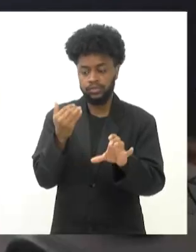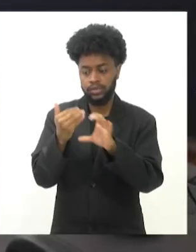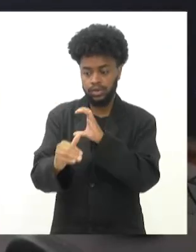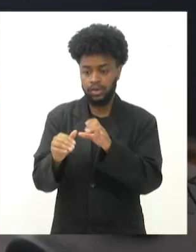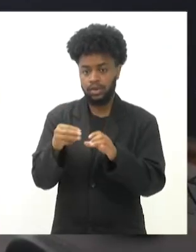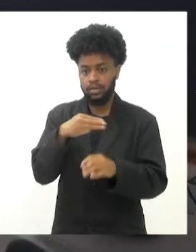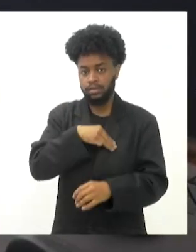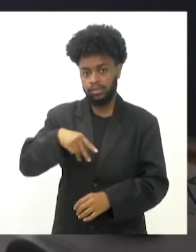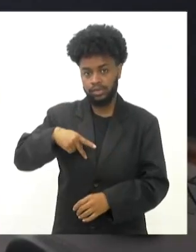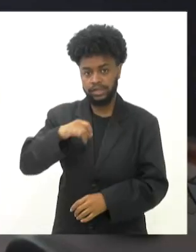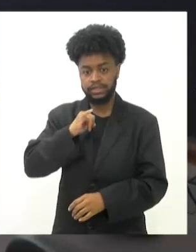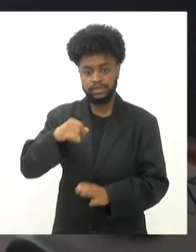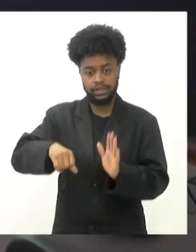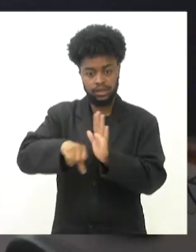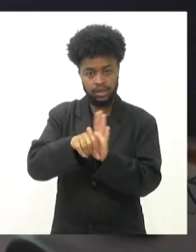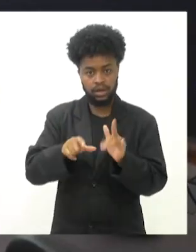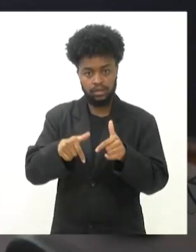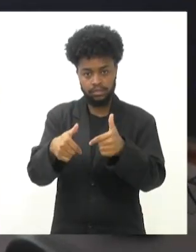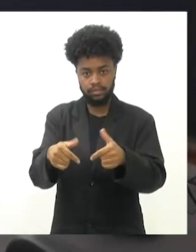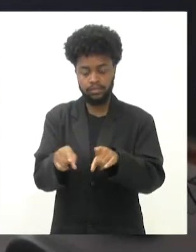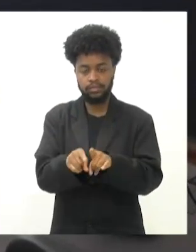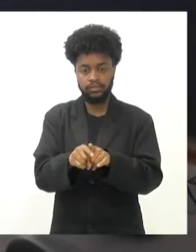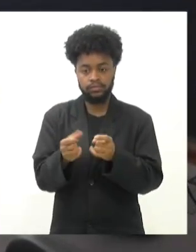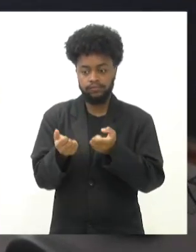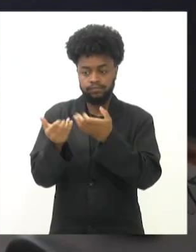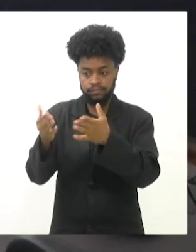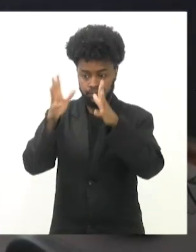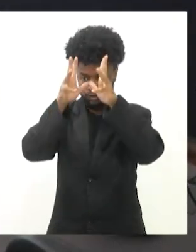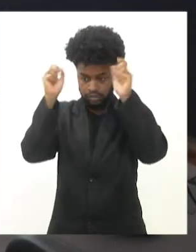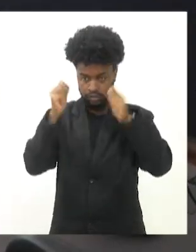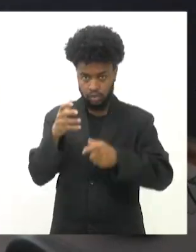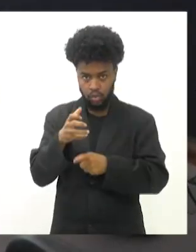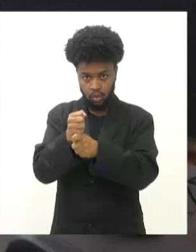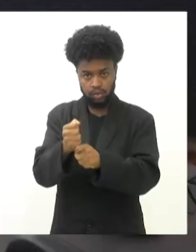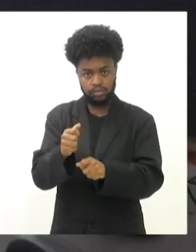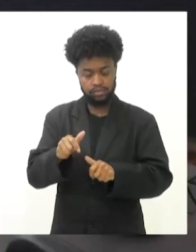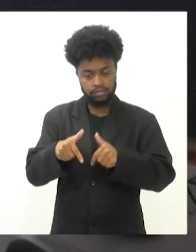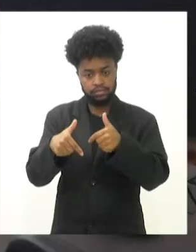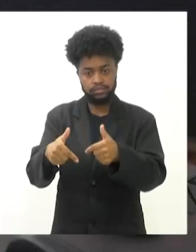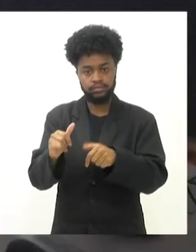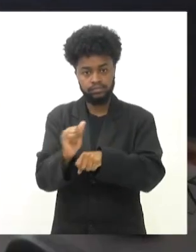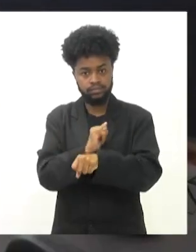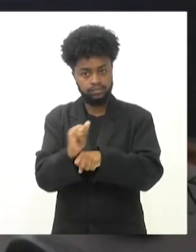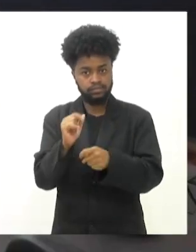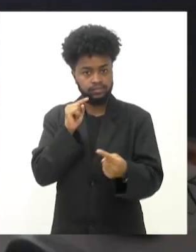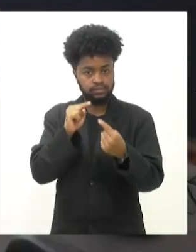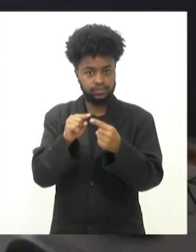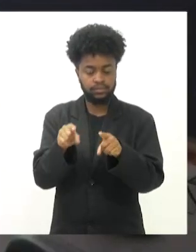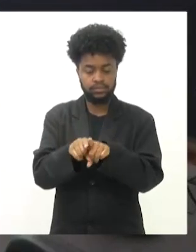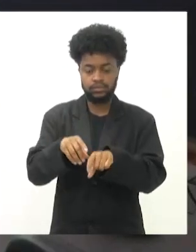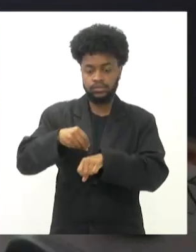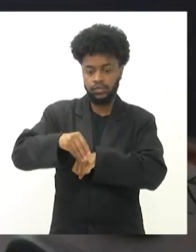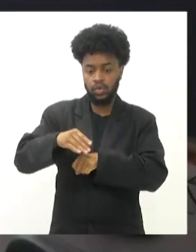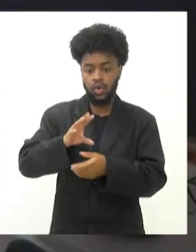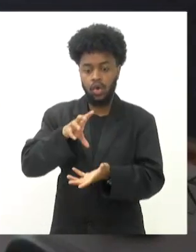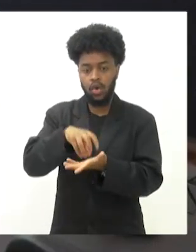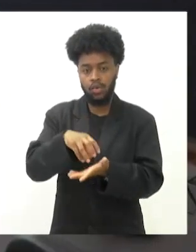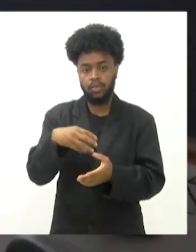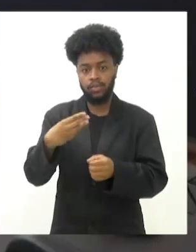civil e criminal. Encaminhamento ao Tribunal de Contas para adoção de medidas cabíveis. Recomendação aos órgãos estaduais e